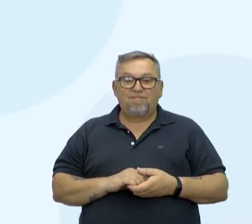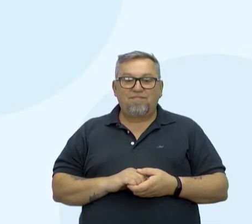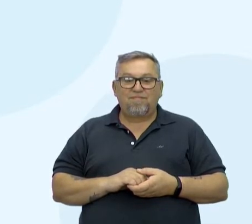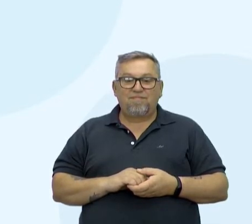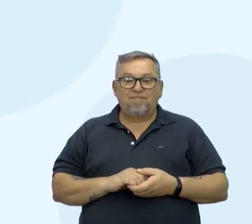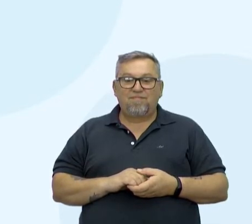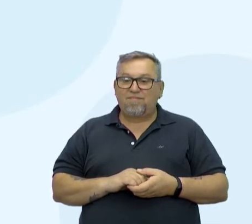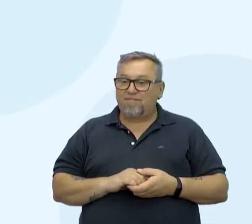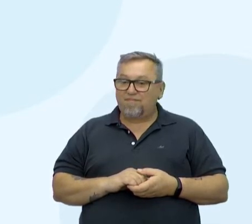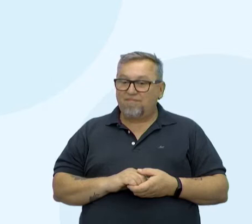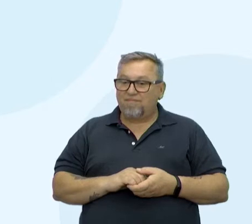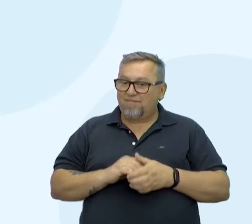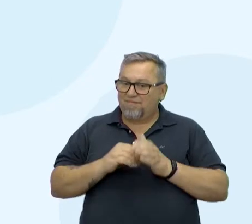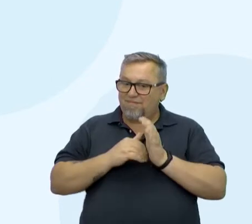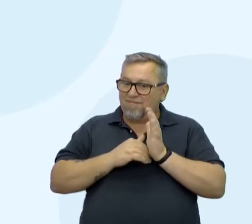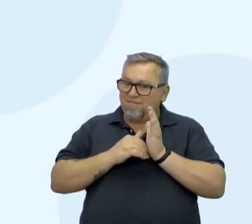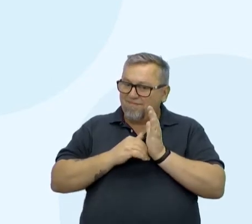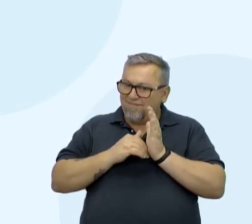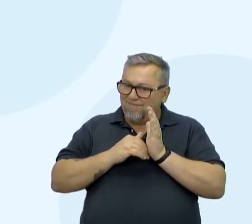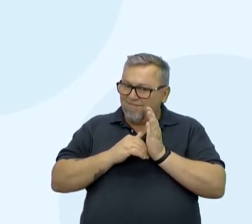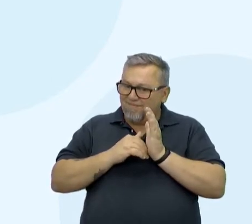É um grande mistério.